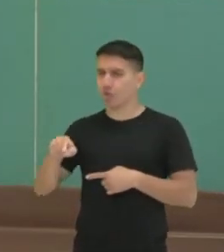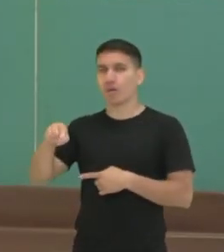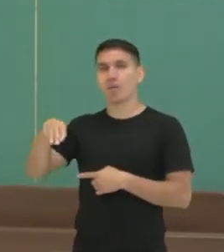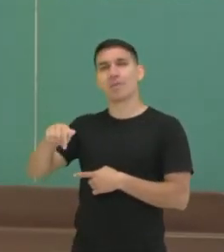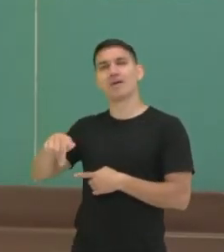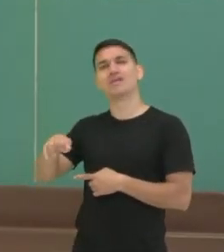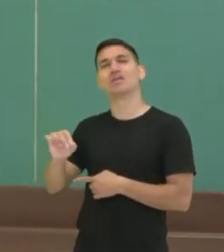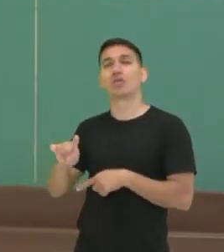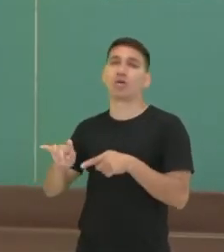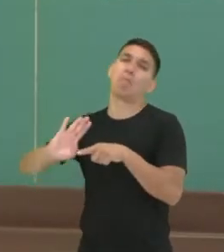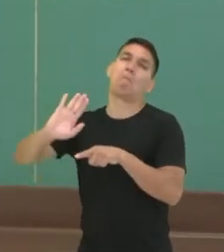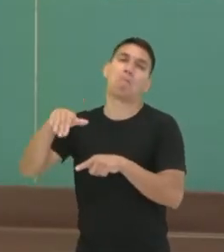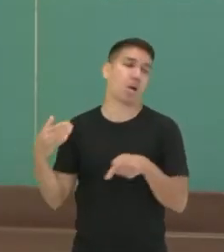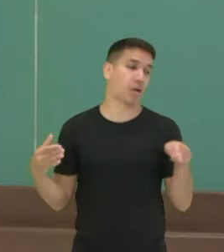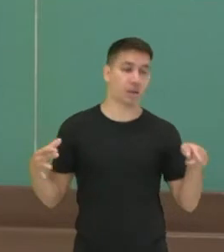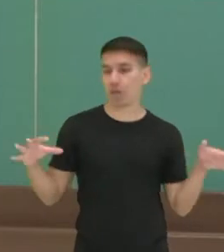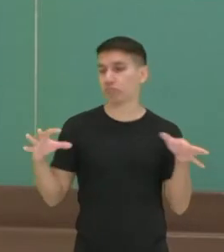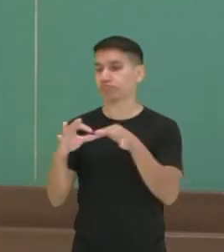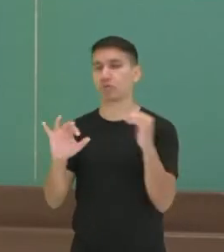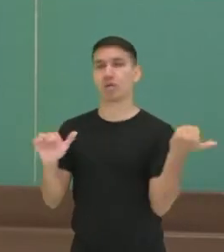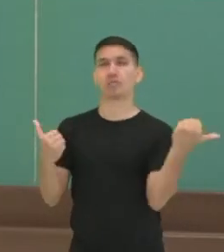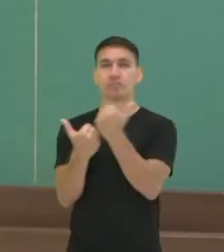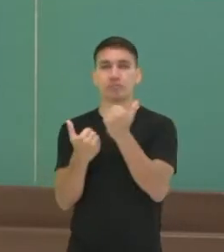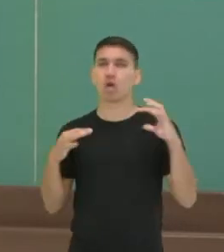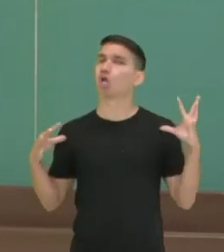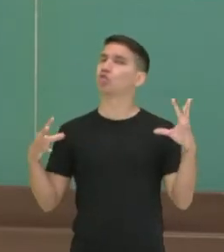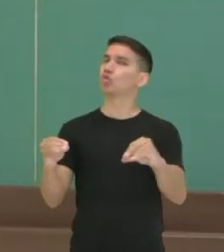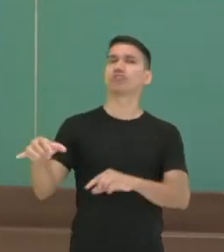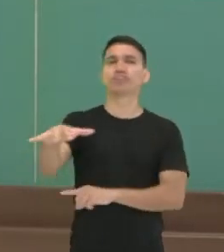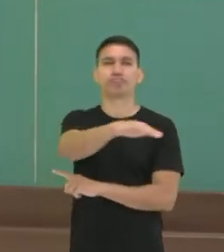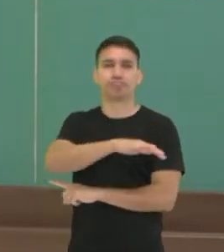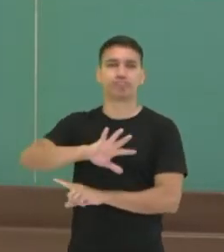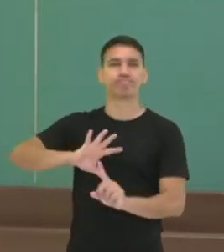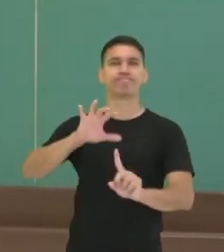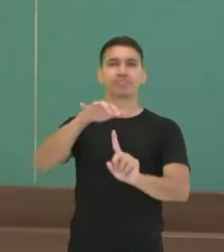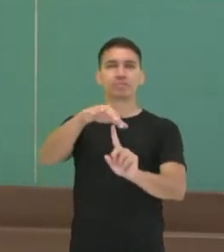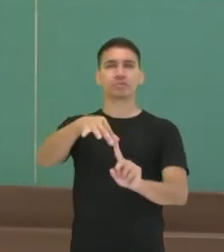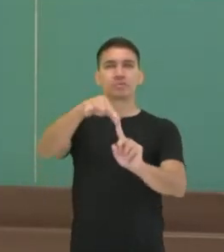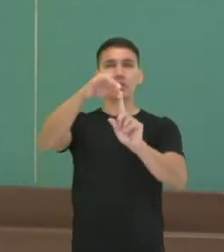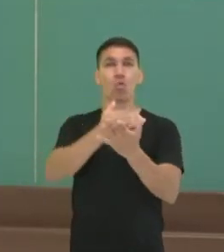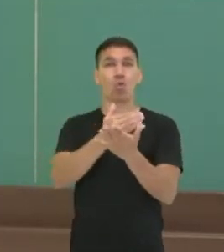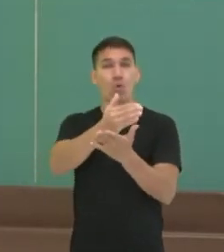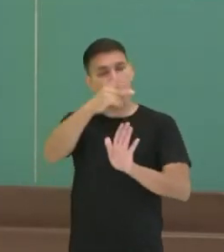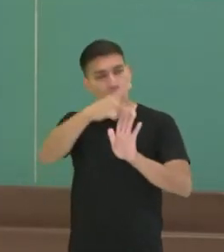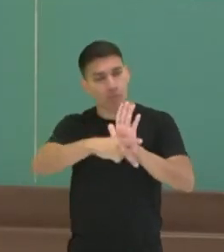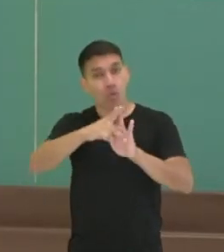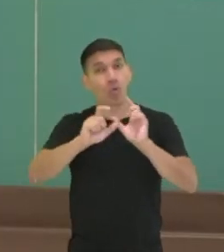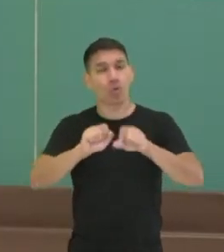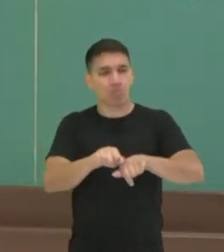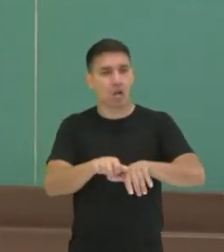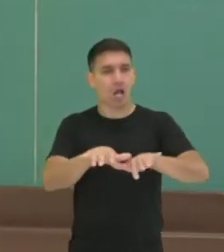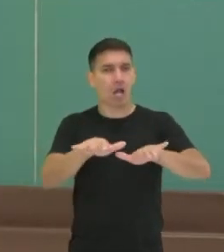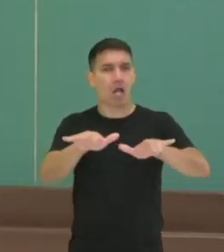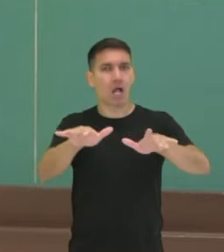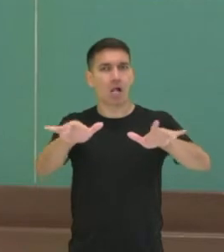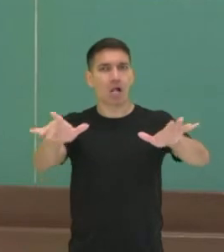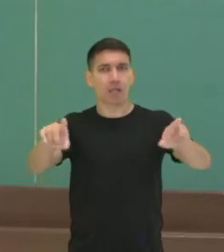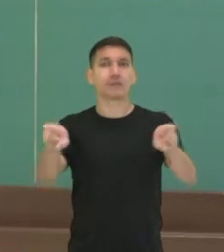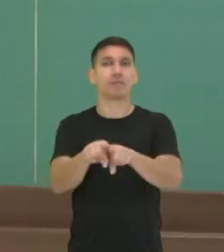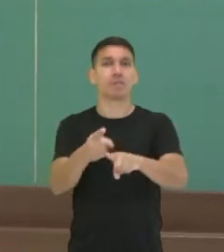Carlomano, infelizmente, ele falece e Carlos Magno assume todo o reinado e ele começa a fazer seu projeto, que é a expansão